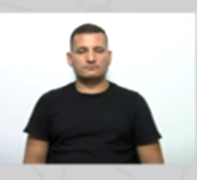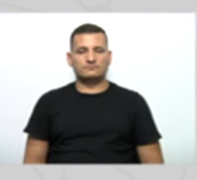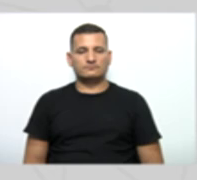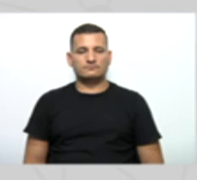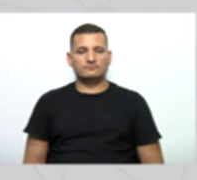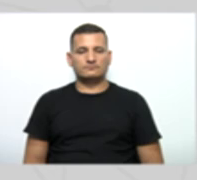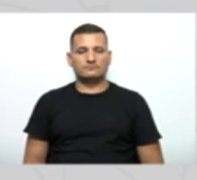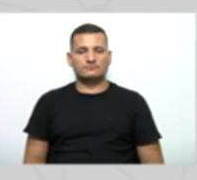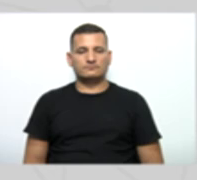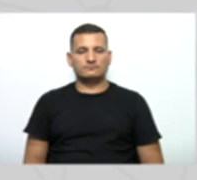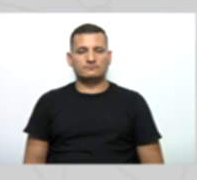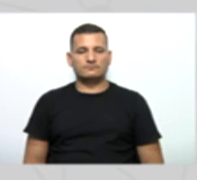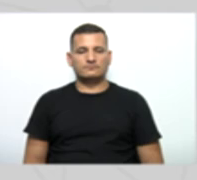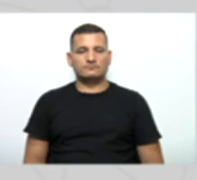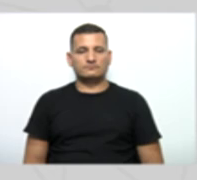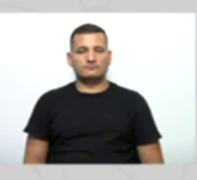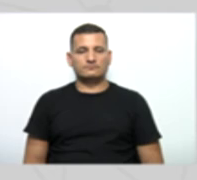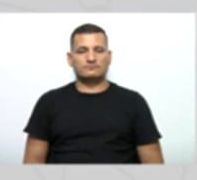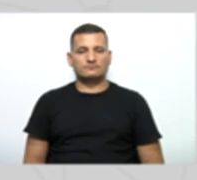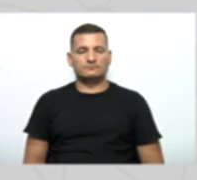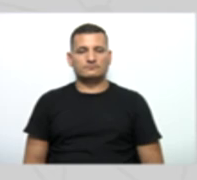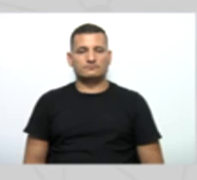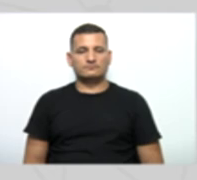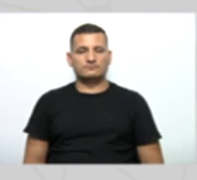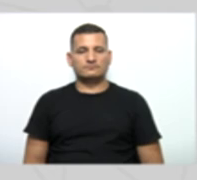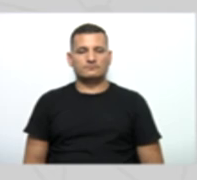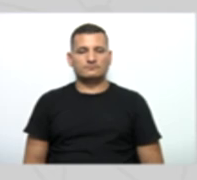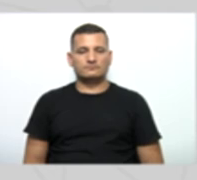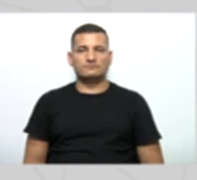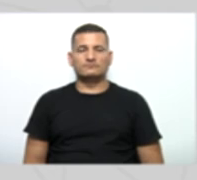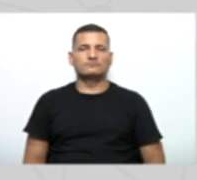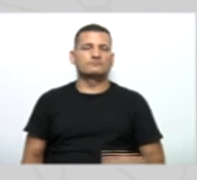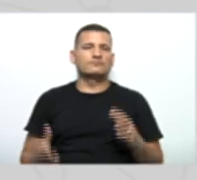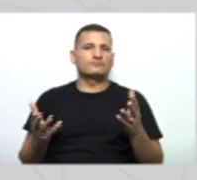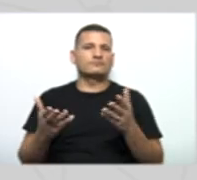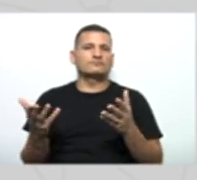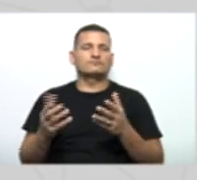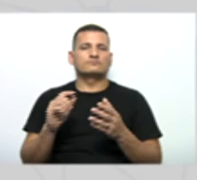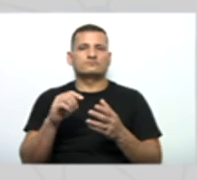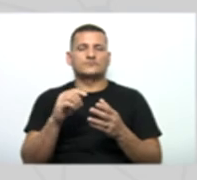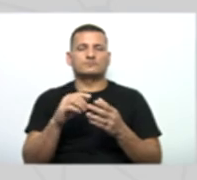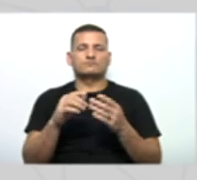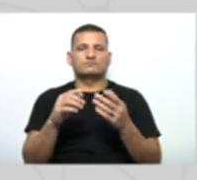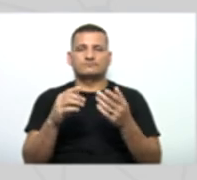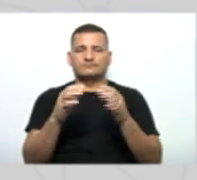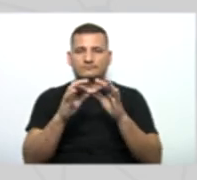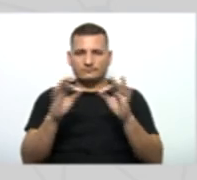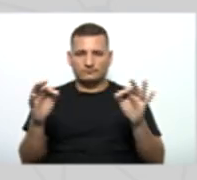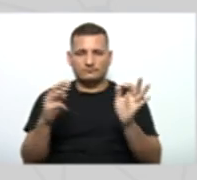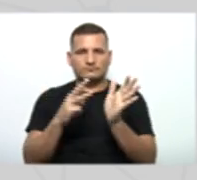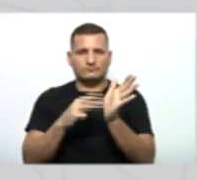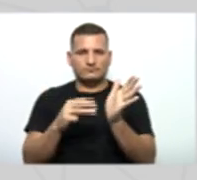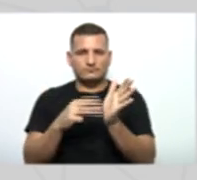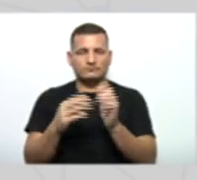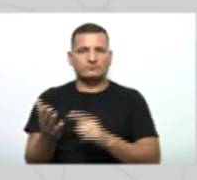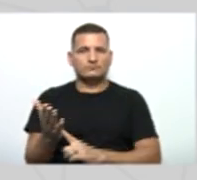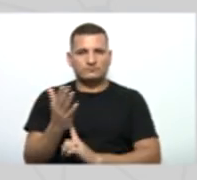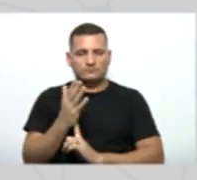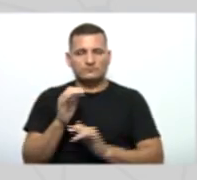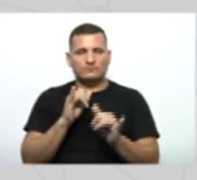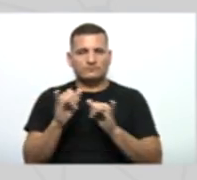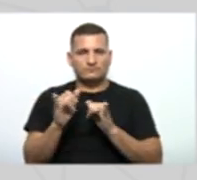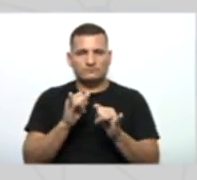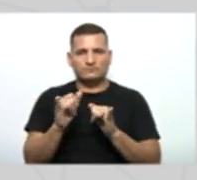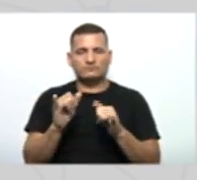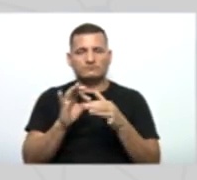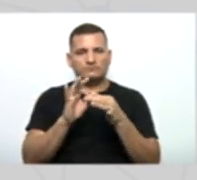Beleza, foi criado com sucesso. Agora a questão pediu para você criar aí dois métodos. Um método para mostrar as informações públicas, que no caso